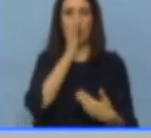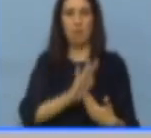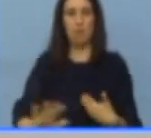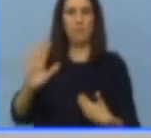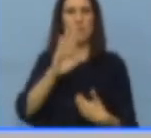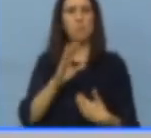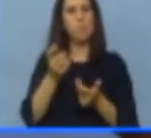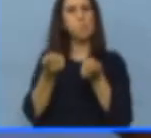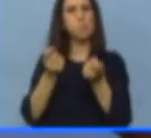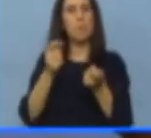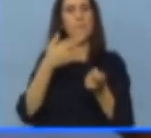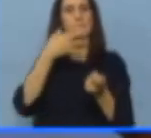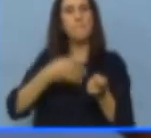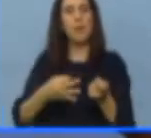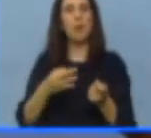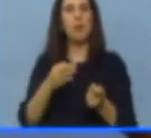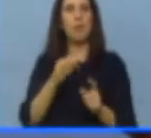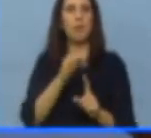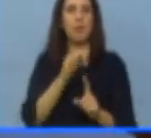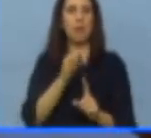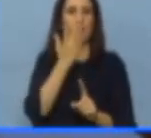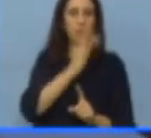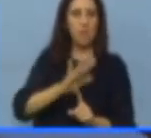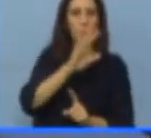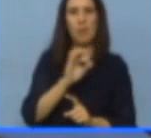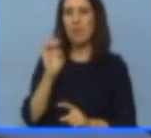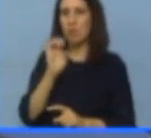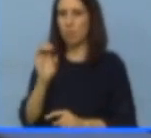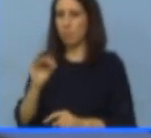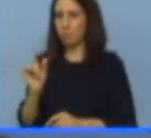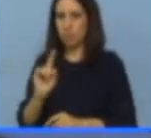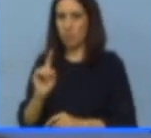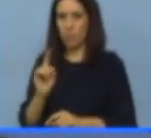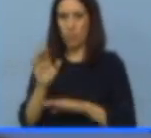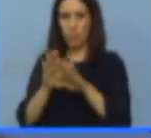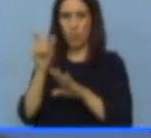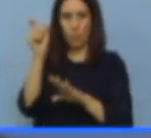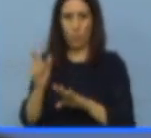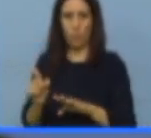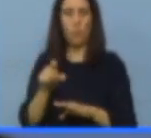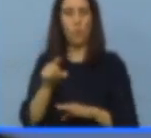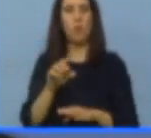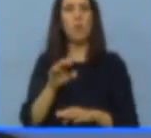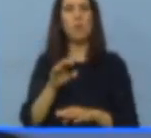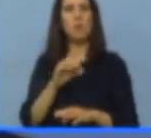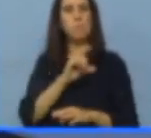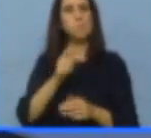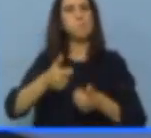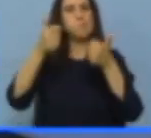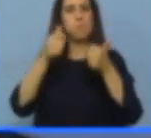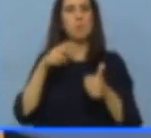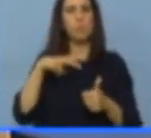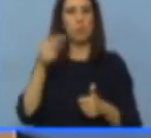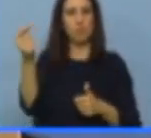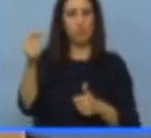são africanos, exceto na Etiópia, que é um italiano. O superior-geral, que visitou Portugal no princípio de julho,